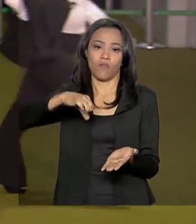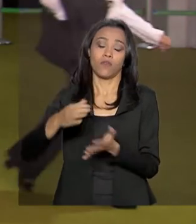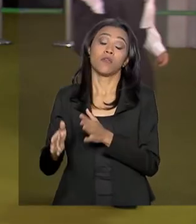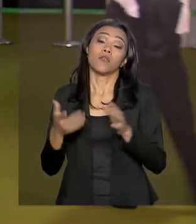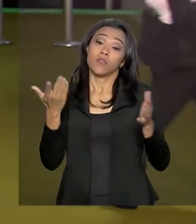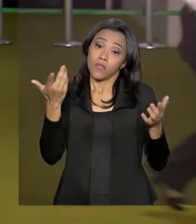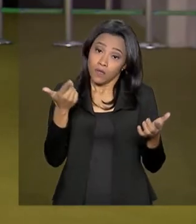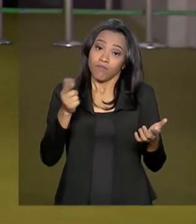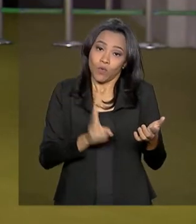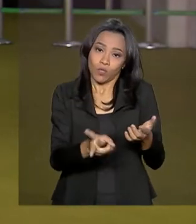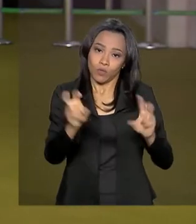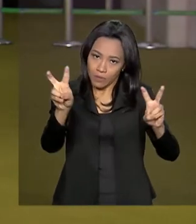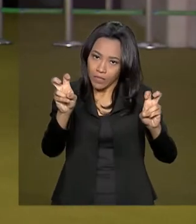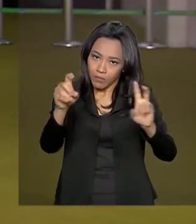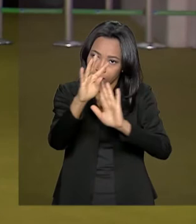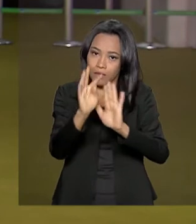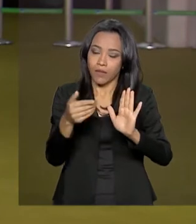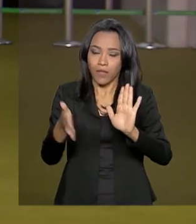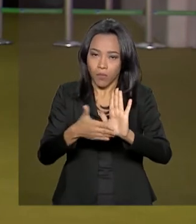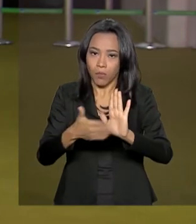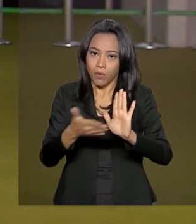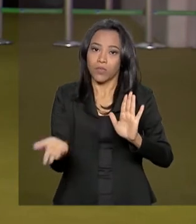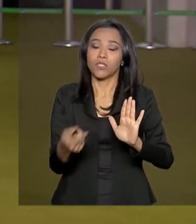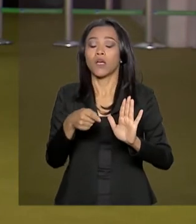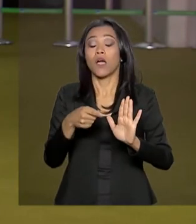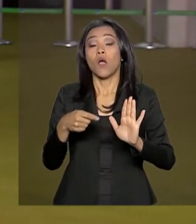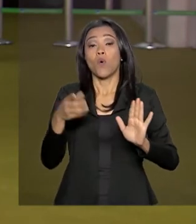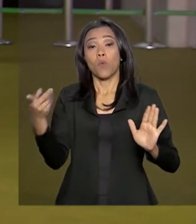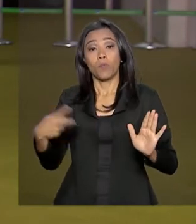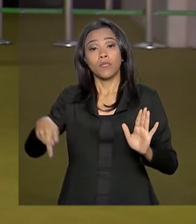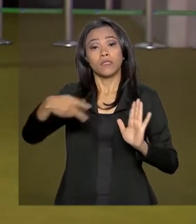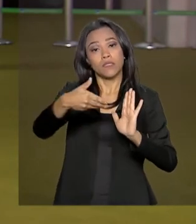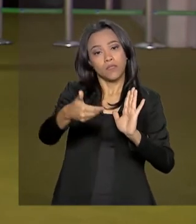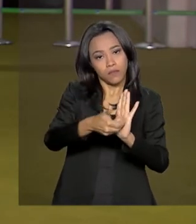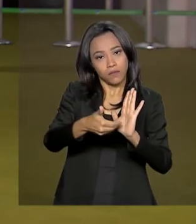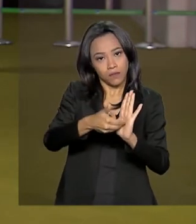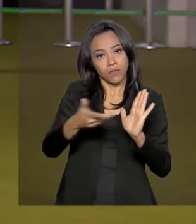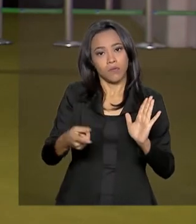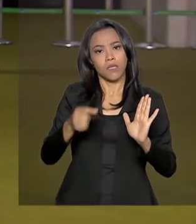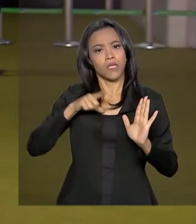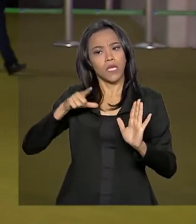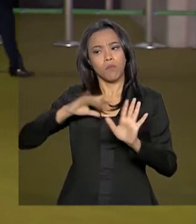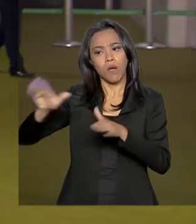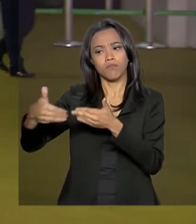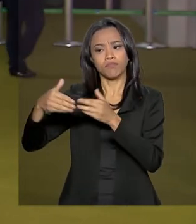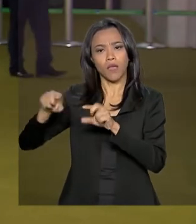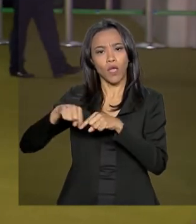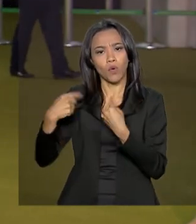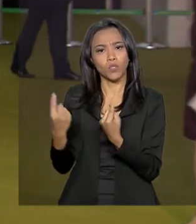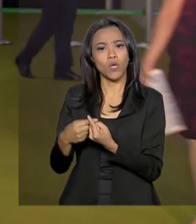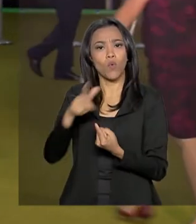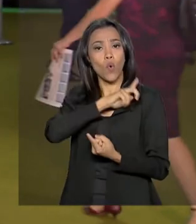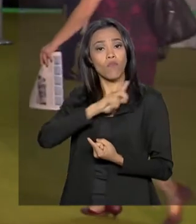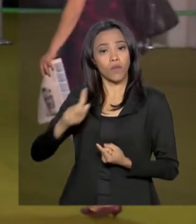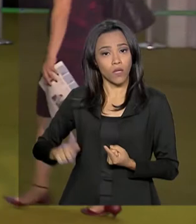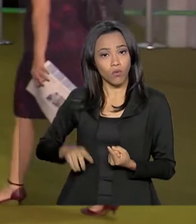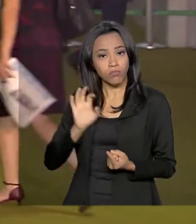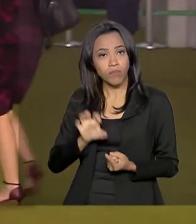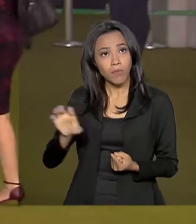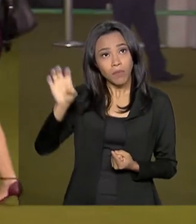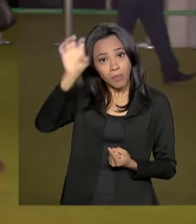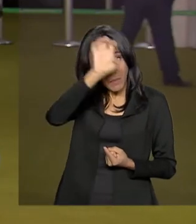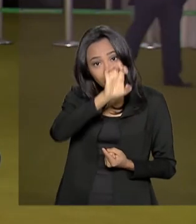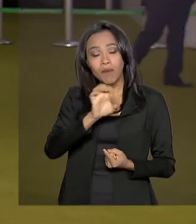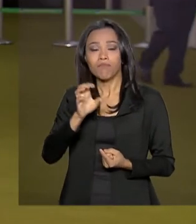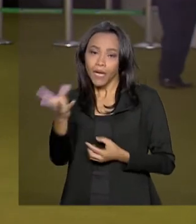o presidente da câmara rodrigo mais se reúne hoje ao longo do dia com governadores em mais uma tentativa de incluir